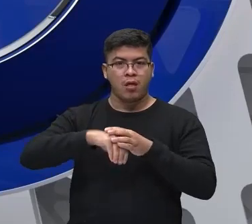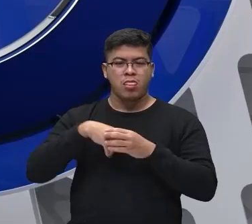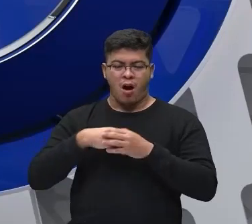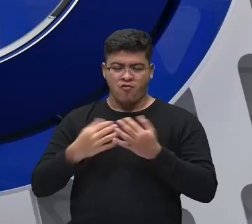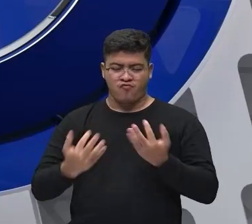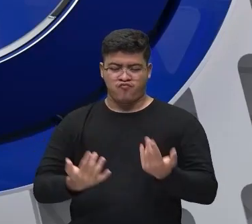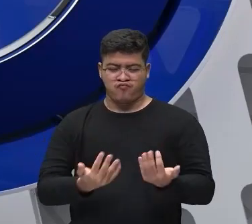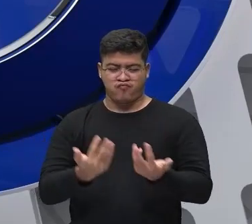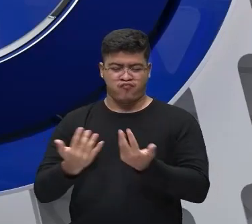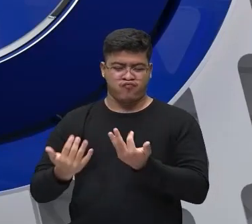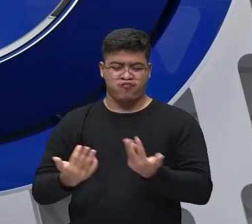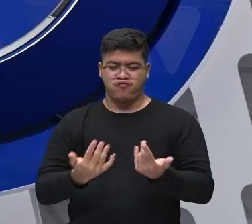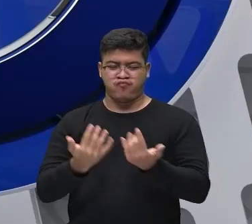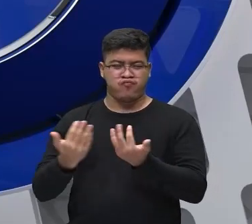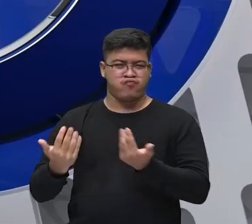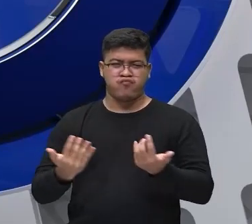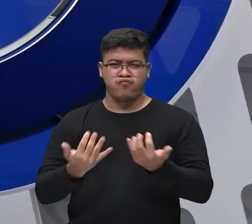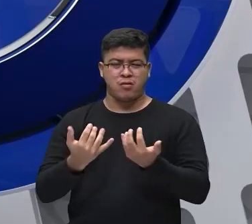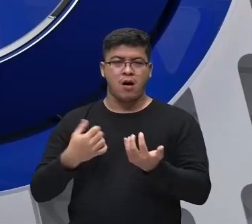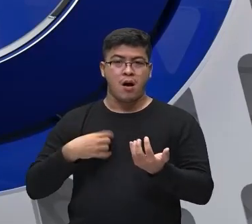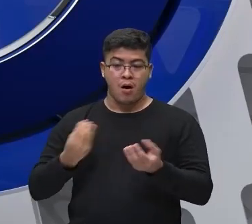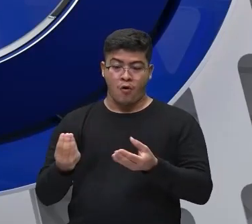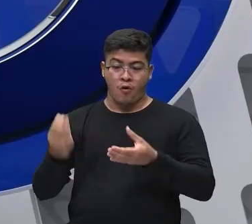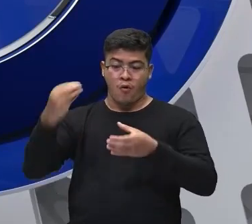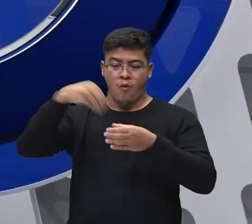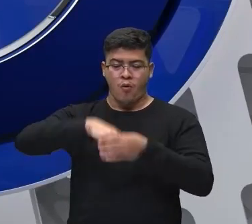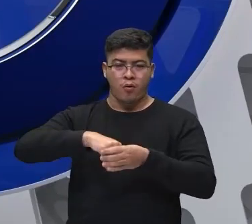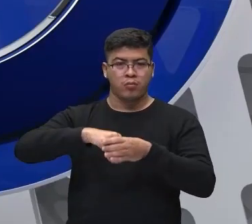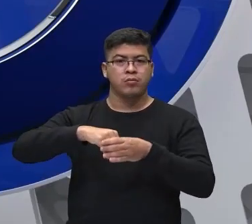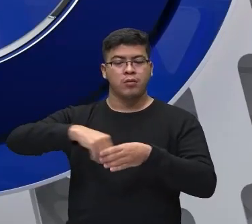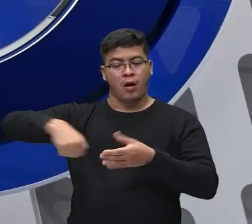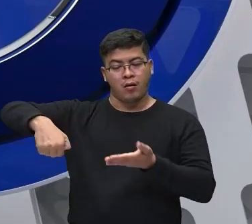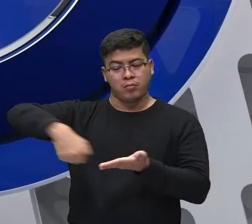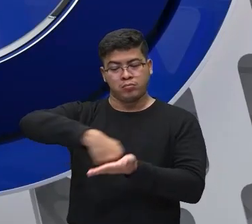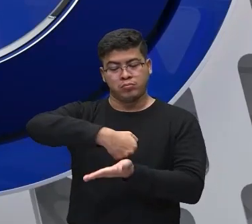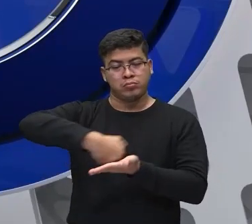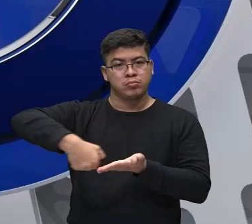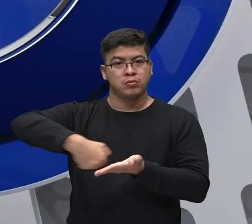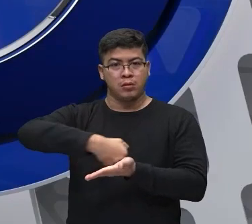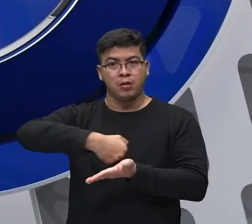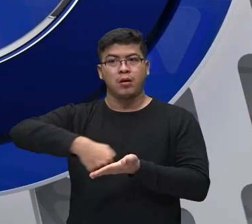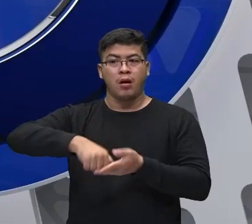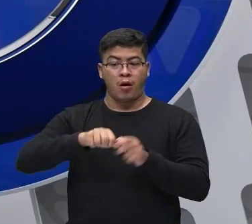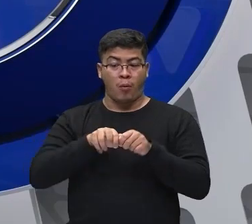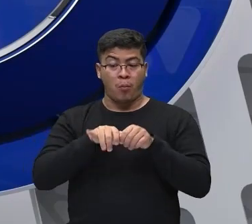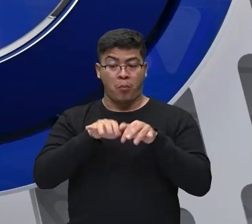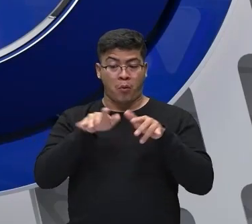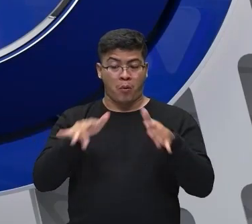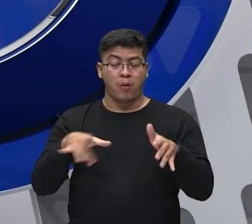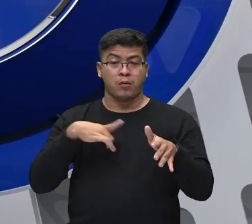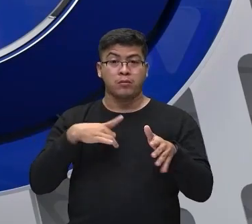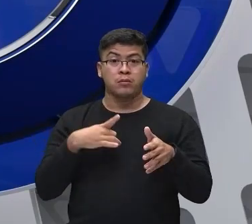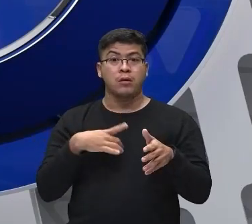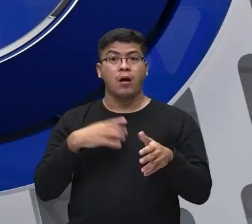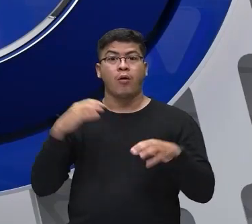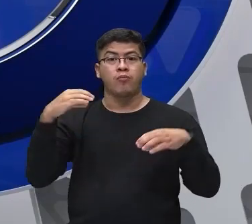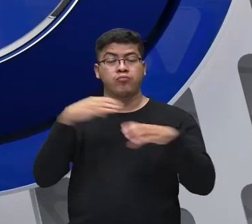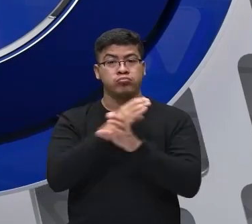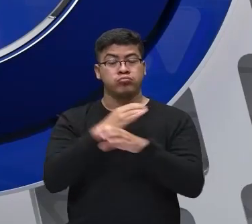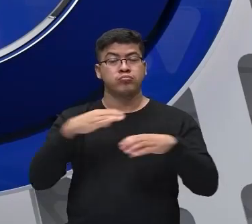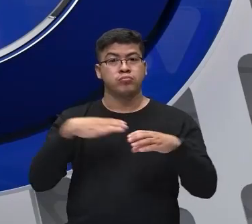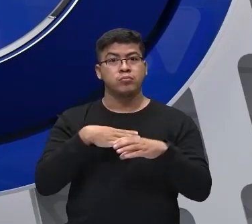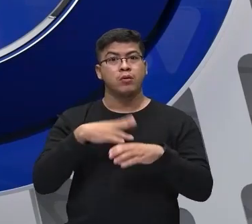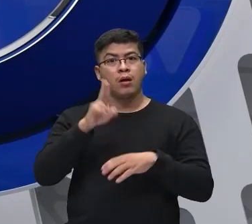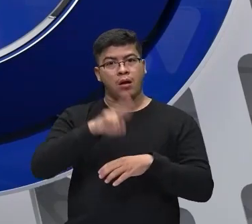brasa, e colocavam esse carvão dentro desse ferro, desse utensílio de ferro. Aquele calor da brasa